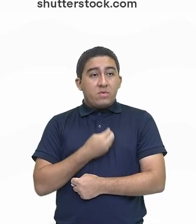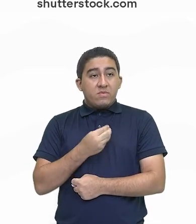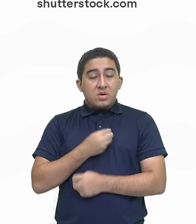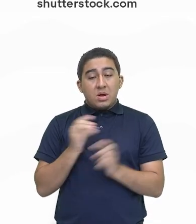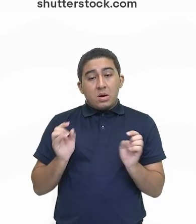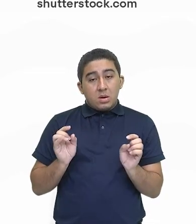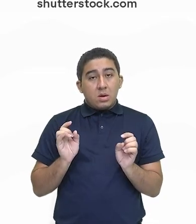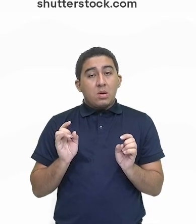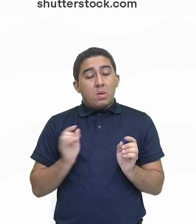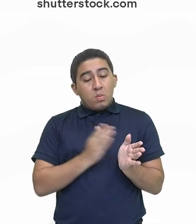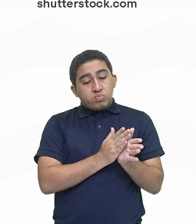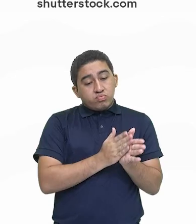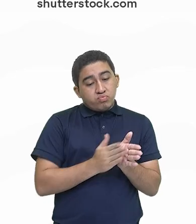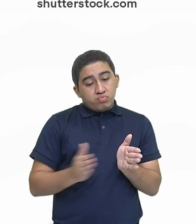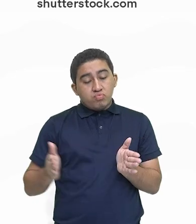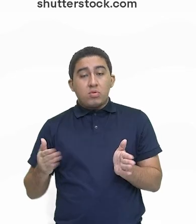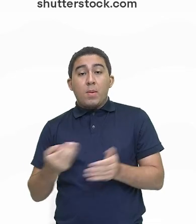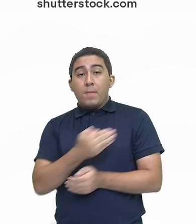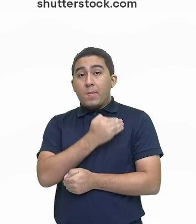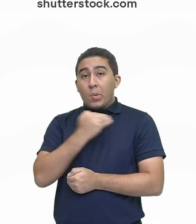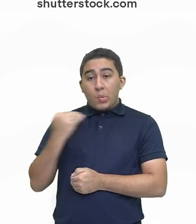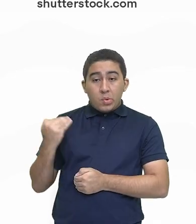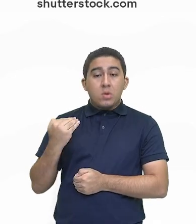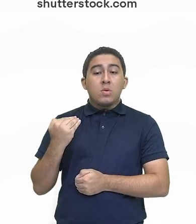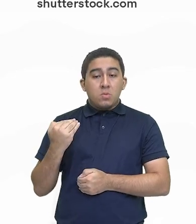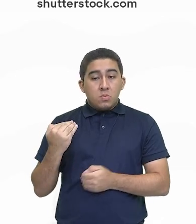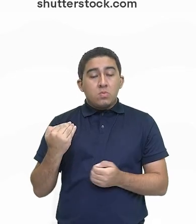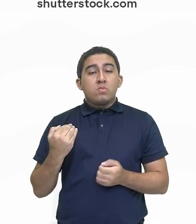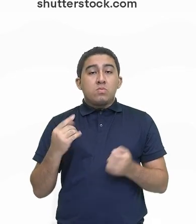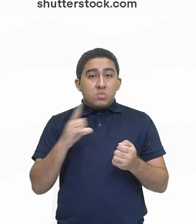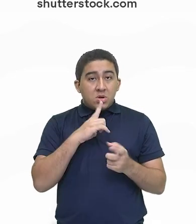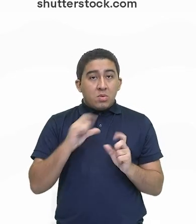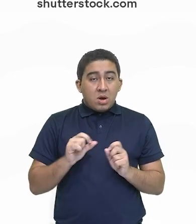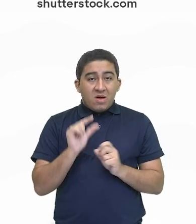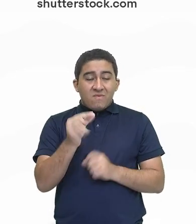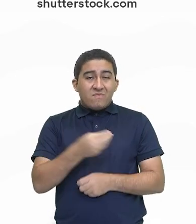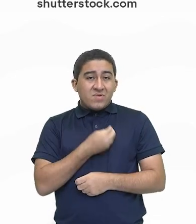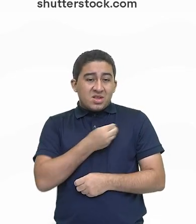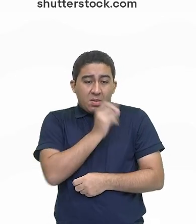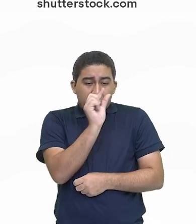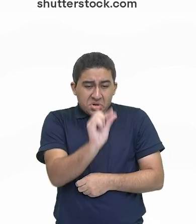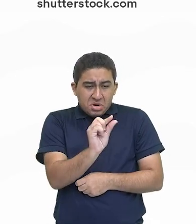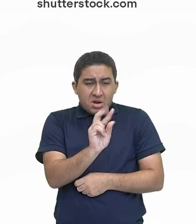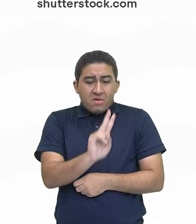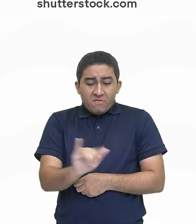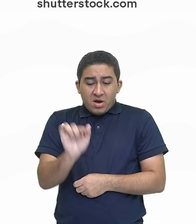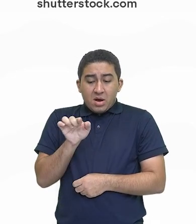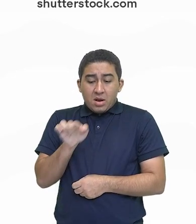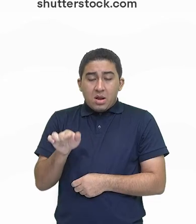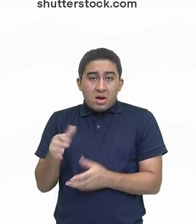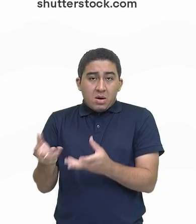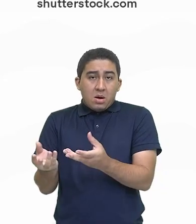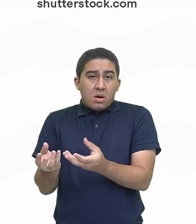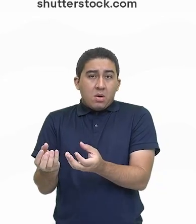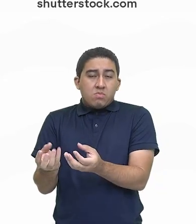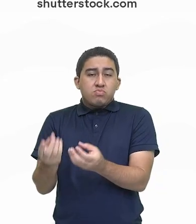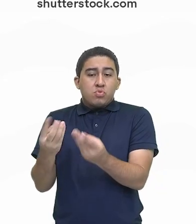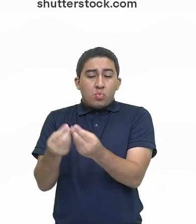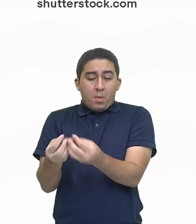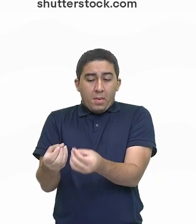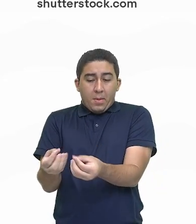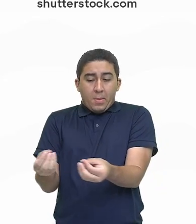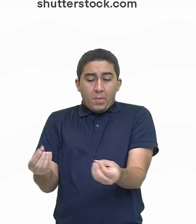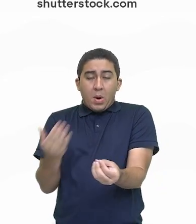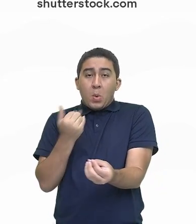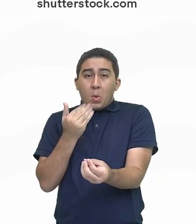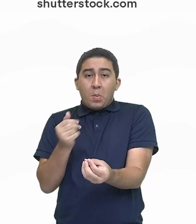vida, eles vão servir de alimento para os micro-organismos decompositores, que é um outro nível trófico,